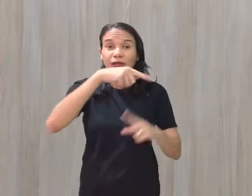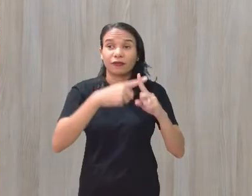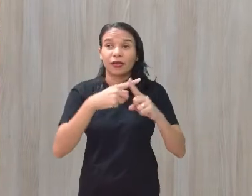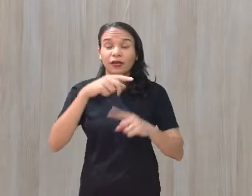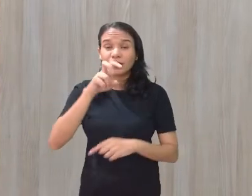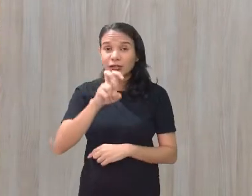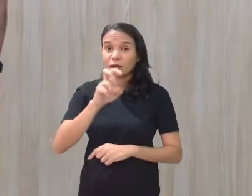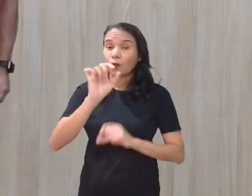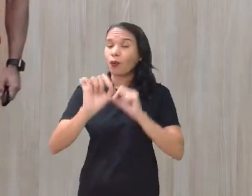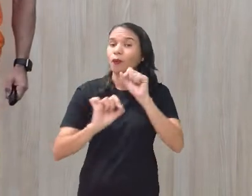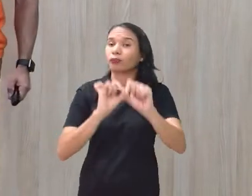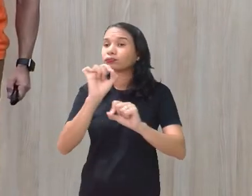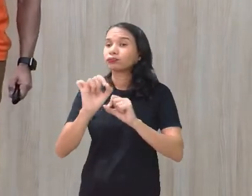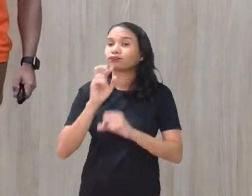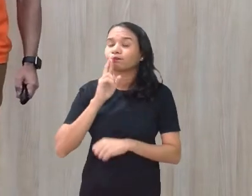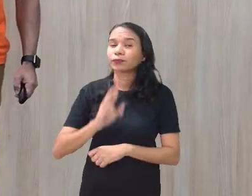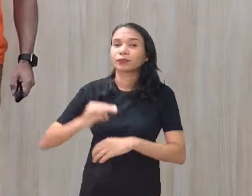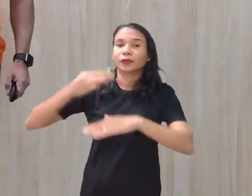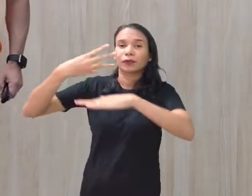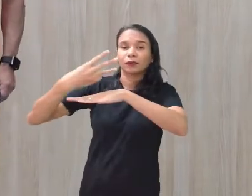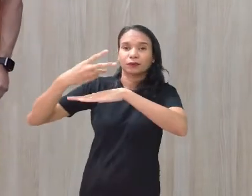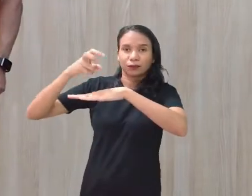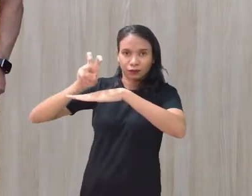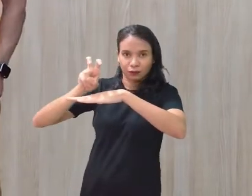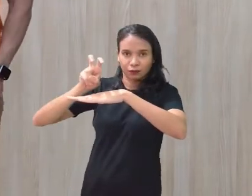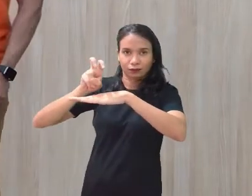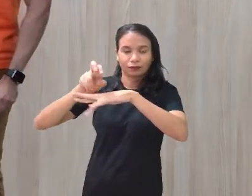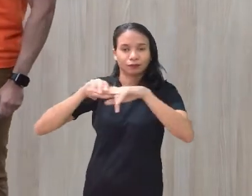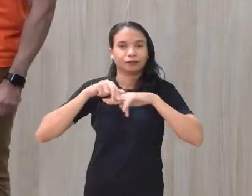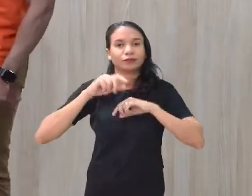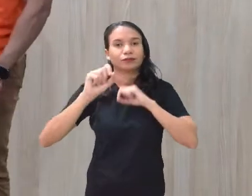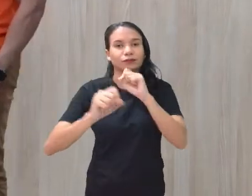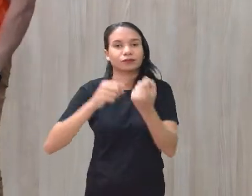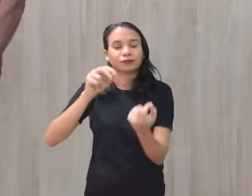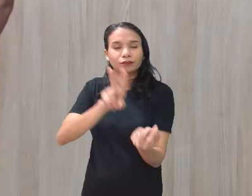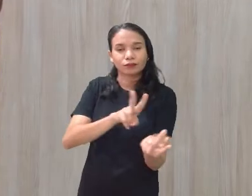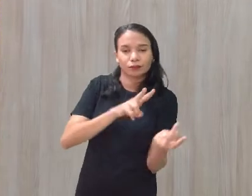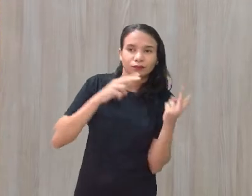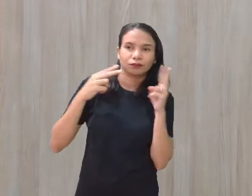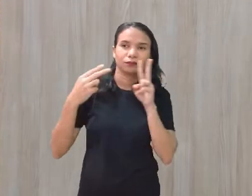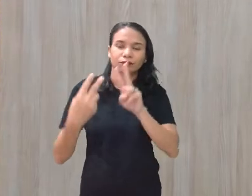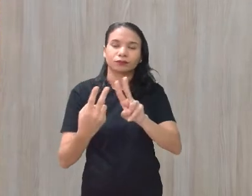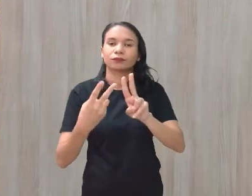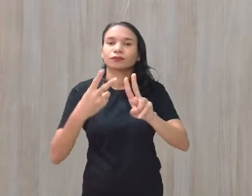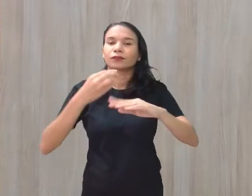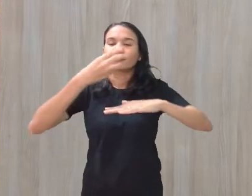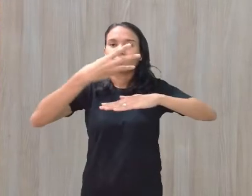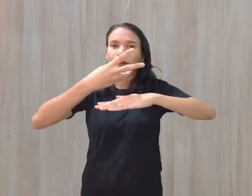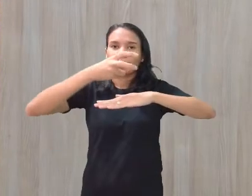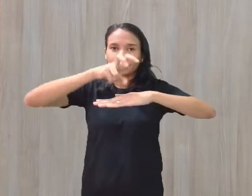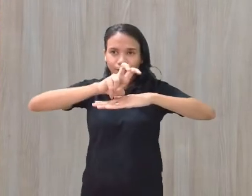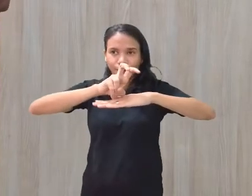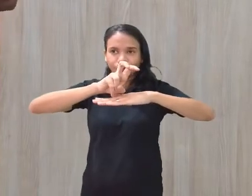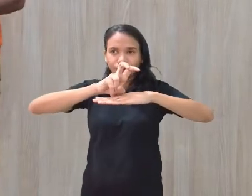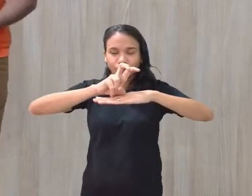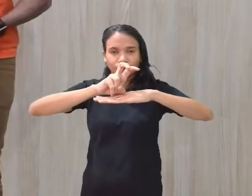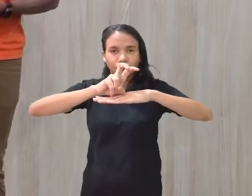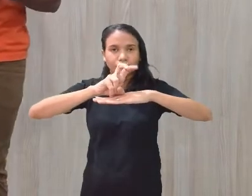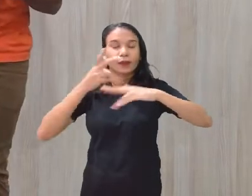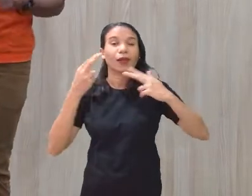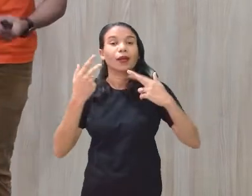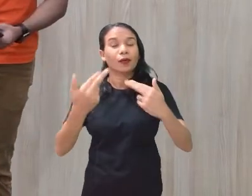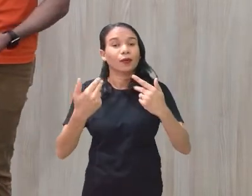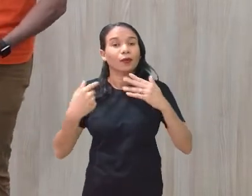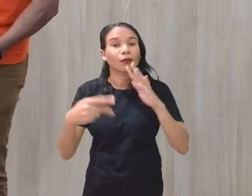5 dá igual a 35. Então, transformei aí o 35 centésimos, tem o